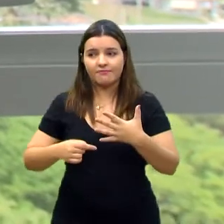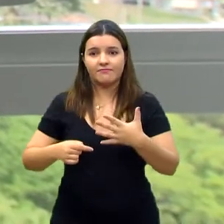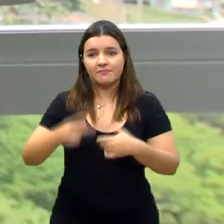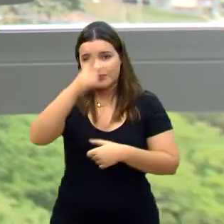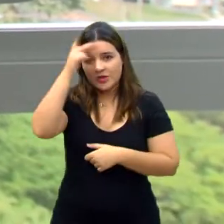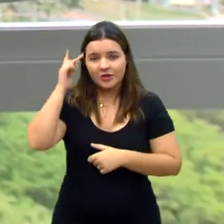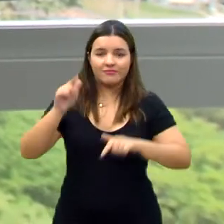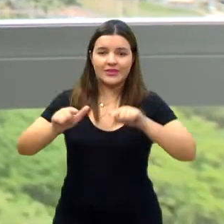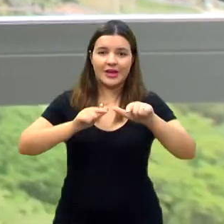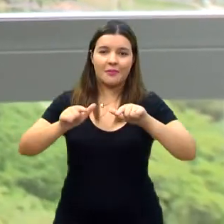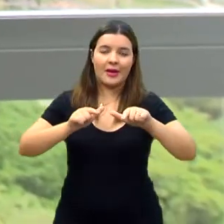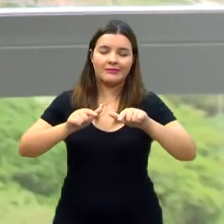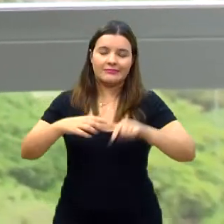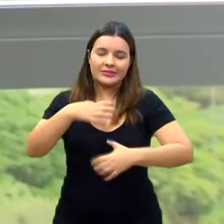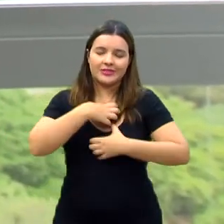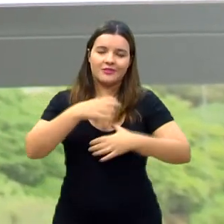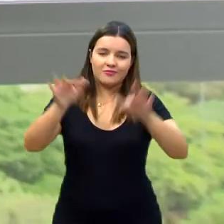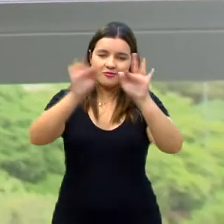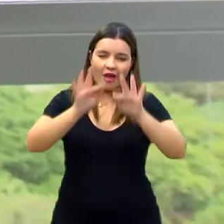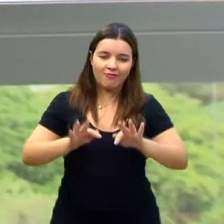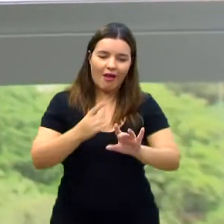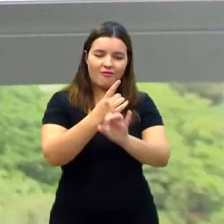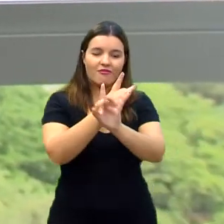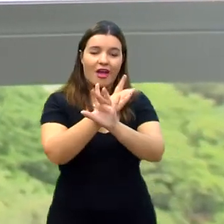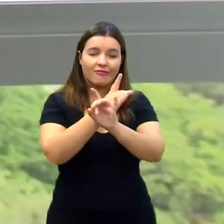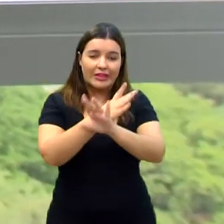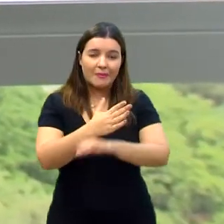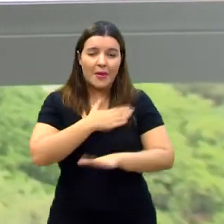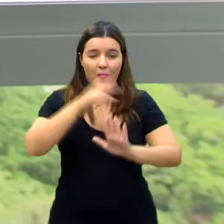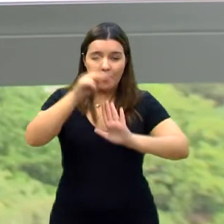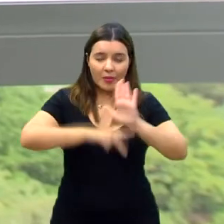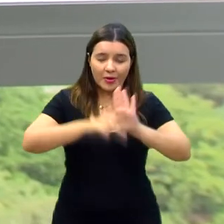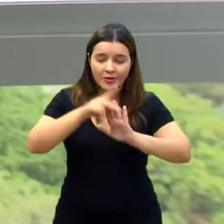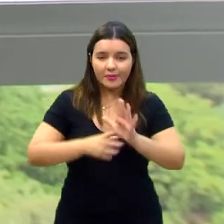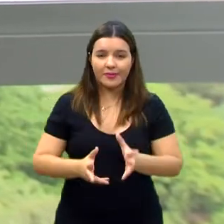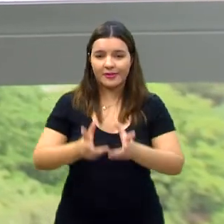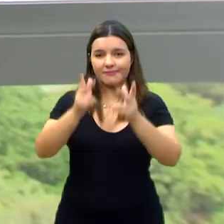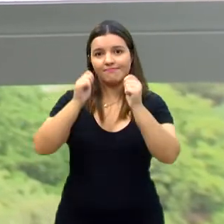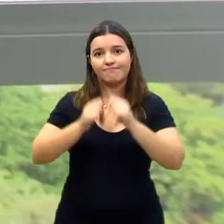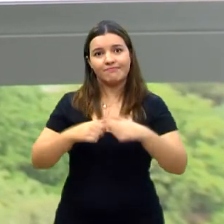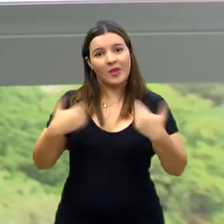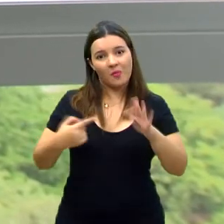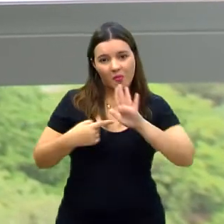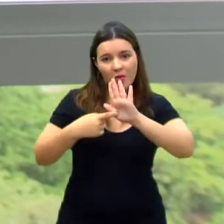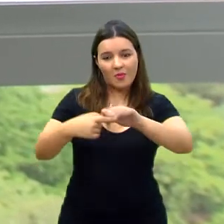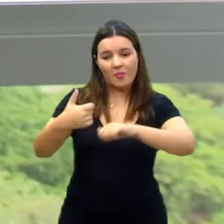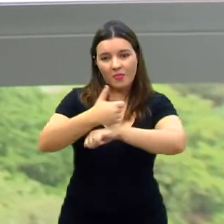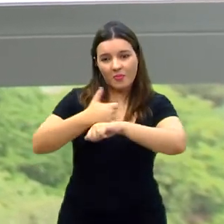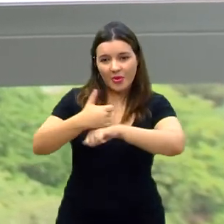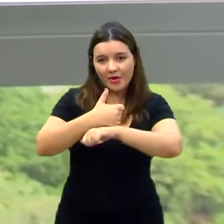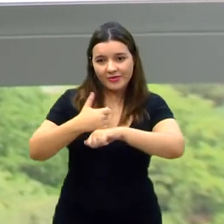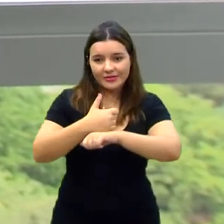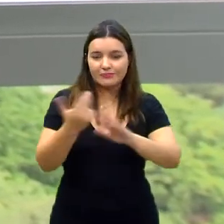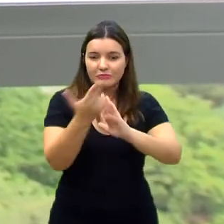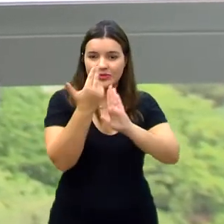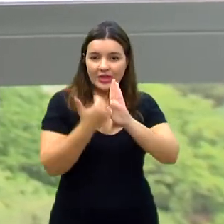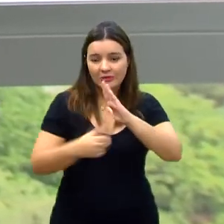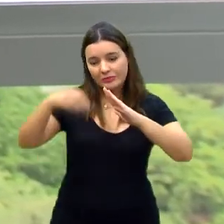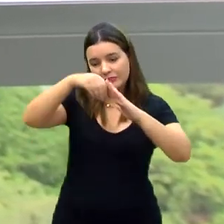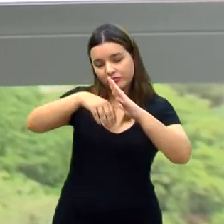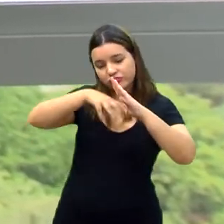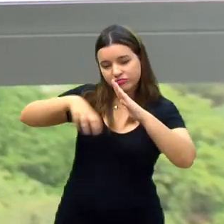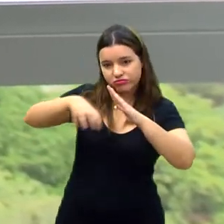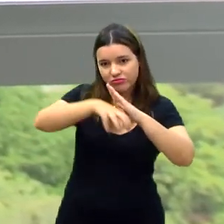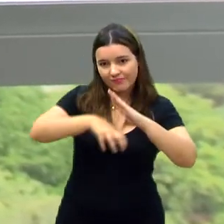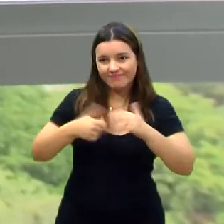parece que o trabalho vem demais né todo mundo trabalha feliz tem muitos feedbacks legais nos projetos corporativos a gente conheceu